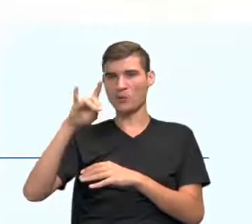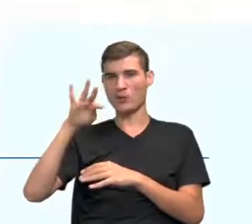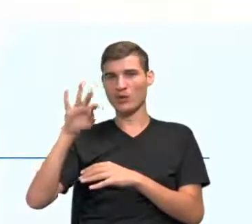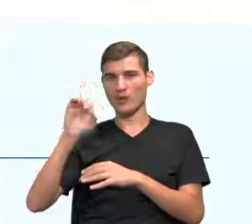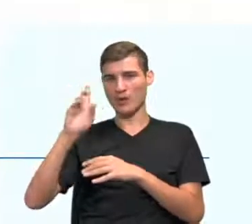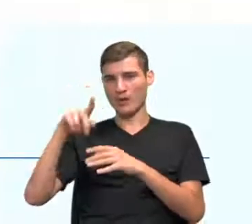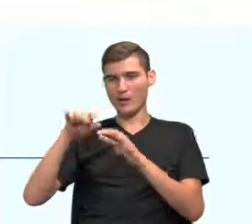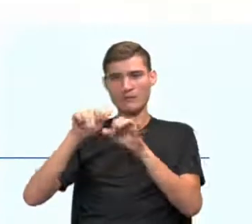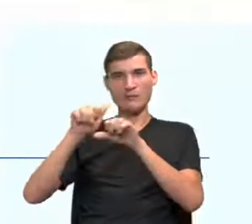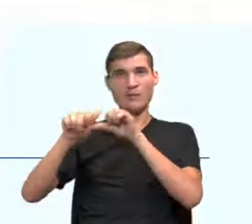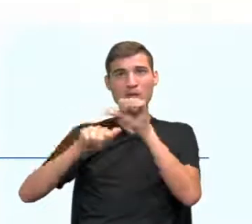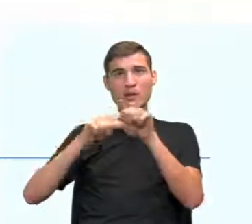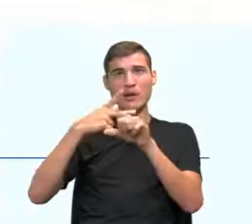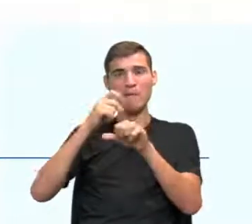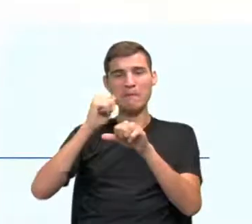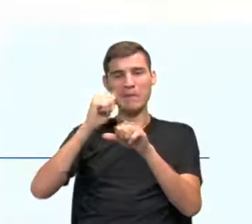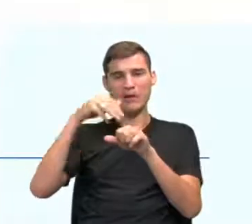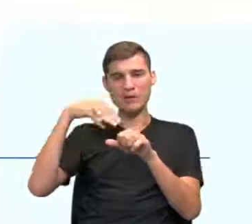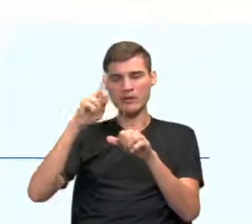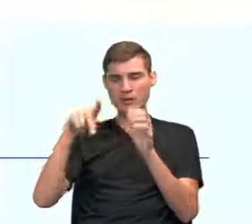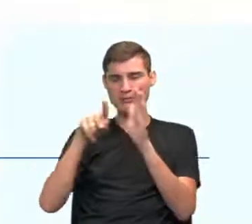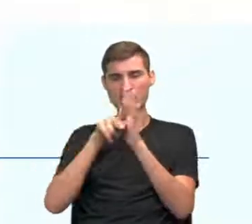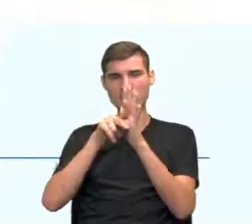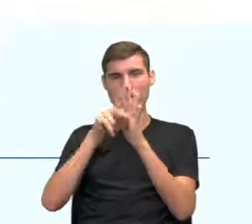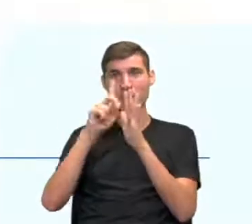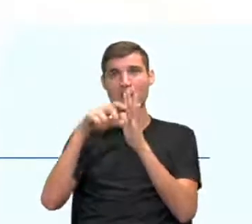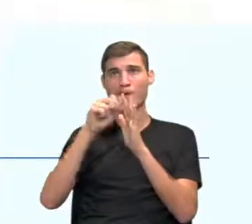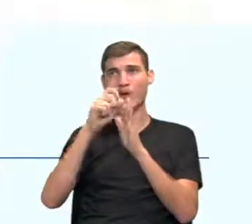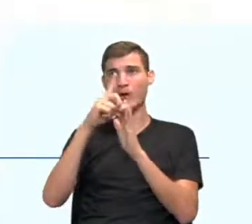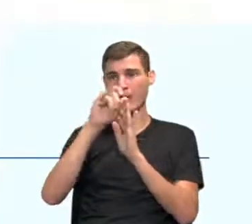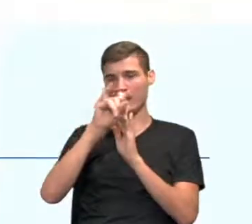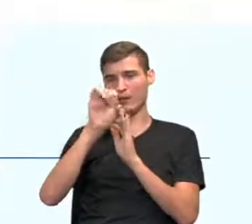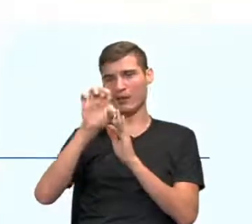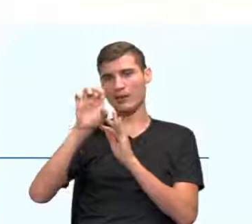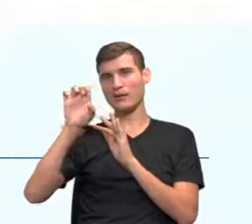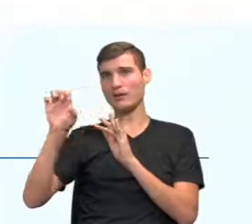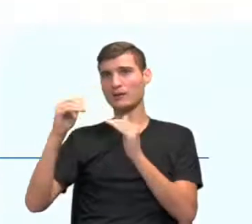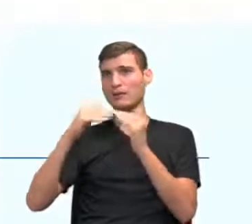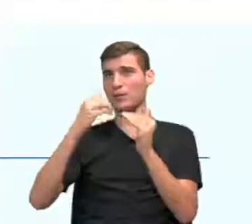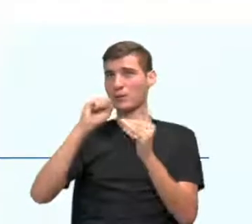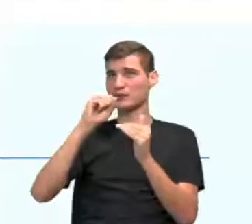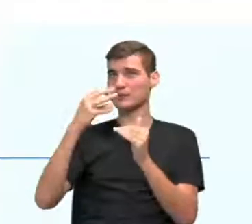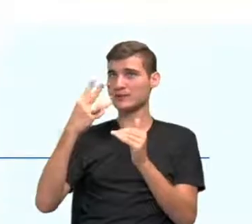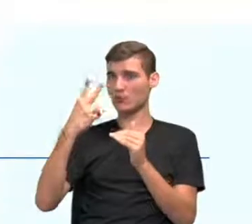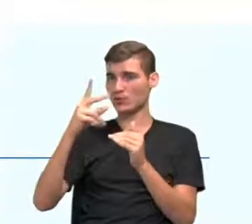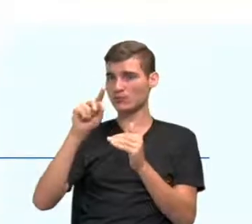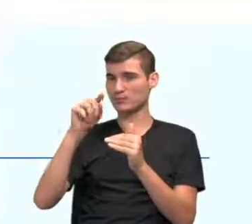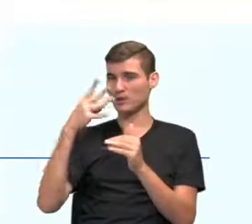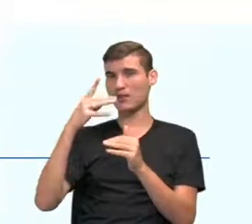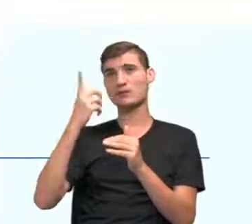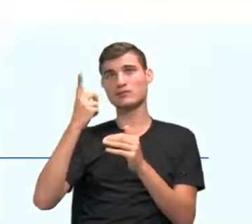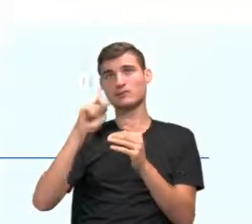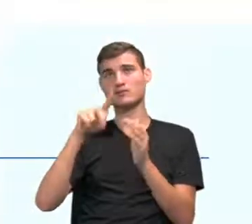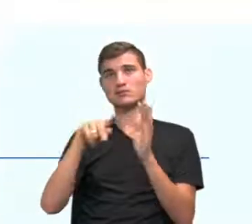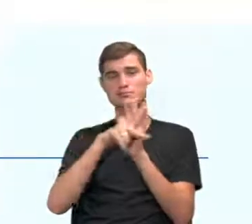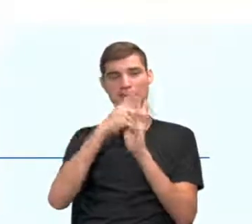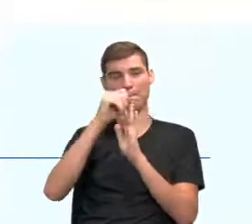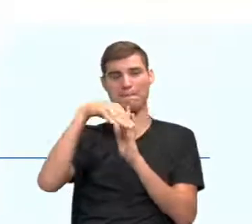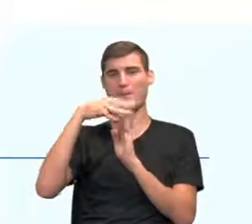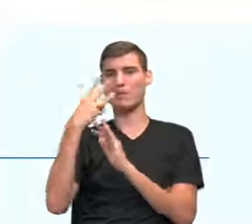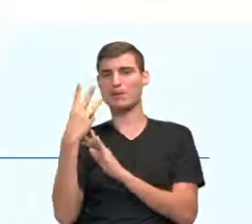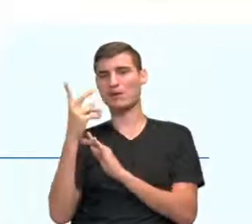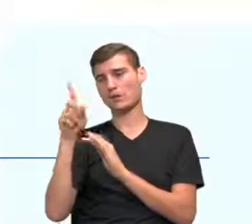o padrão I3E 802.3 PAM3. E é porque eu quero, vai ser melhor, eu vou conseguir ter